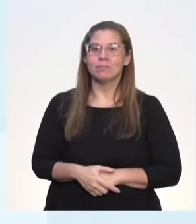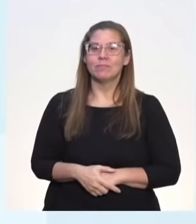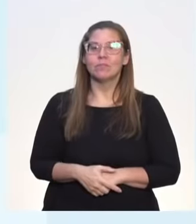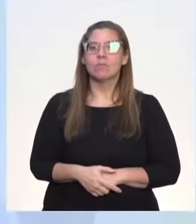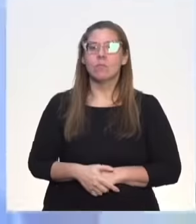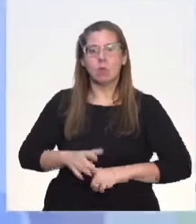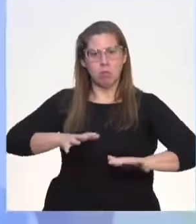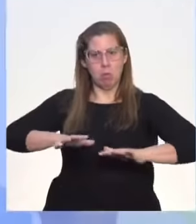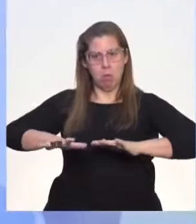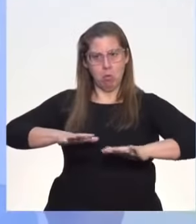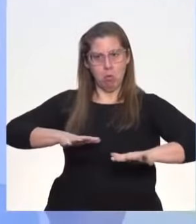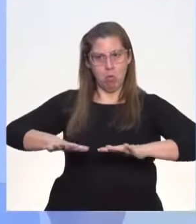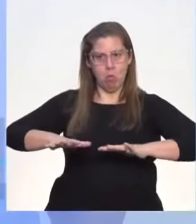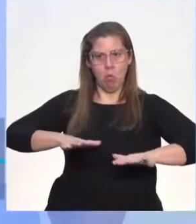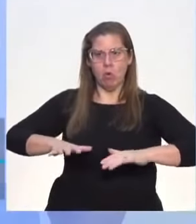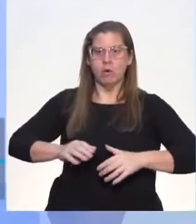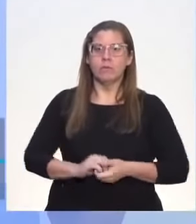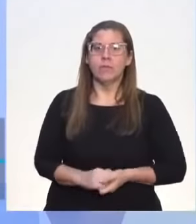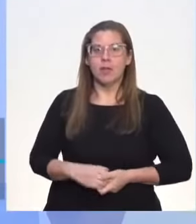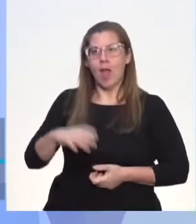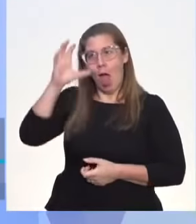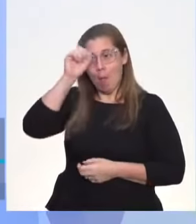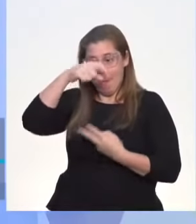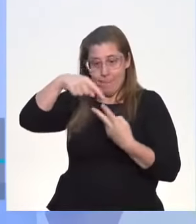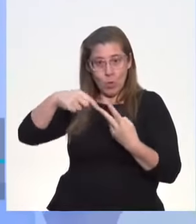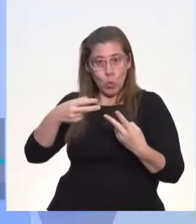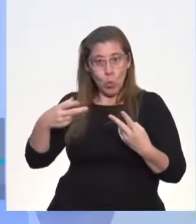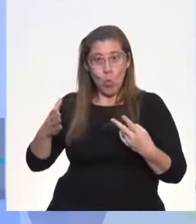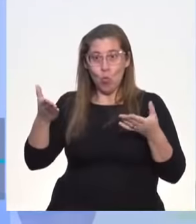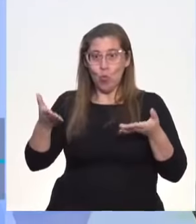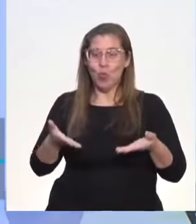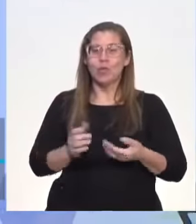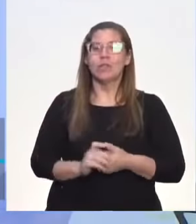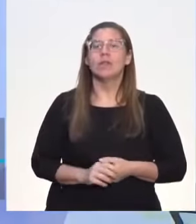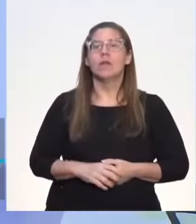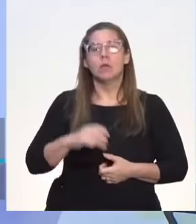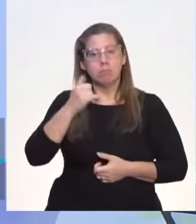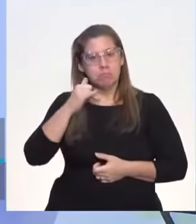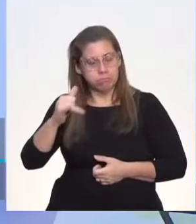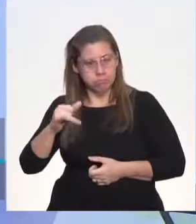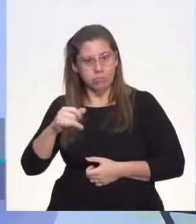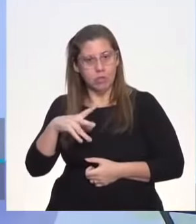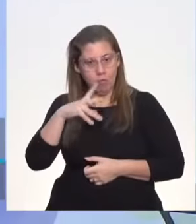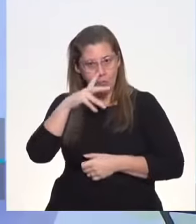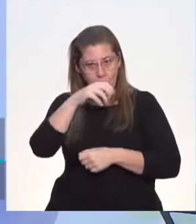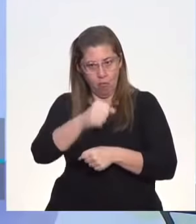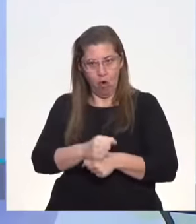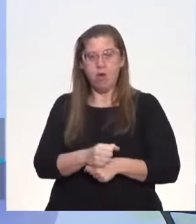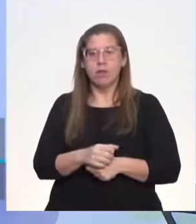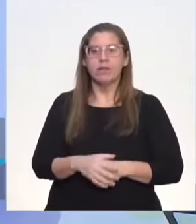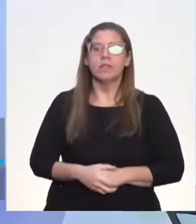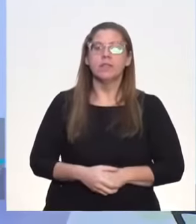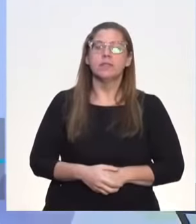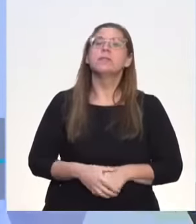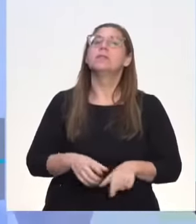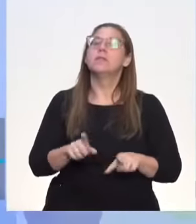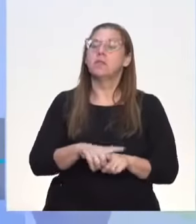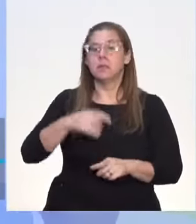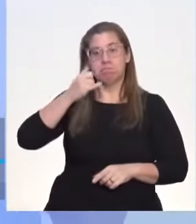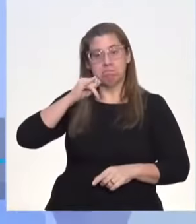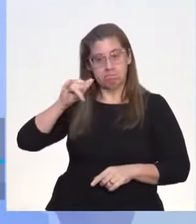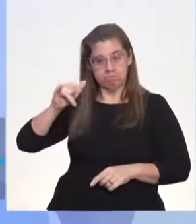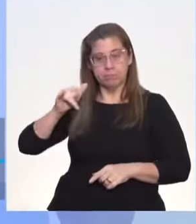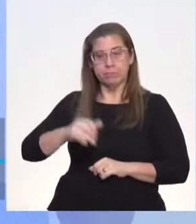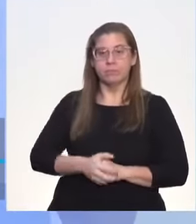também a quantidade de movimento aprendemos duas coisas aqui hoje a energia potencial gravitacional que tem a ver com a gravidade EA